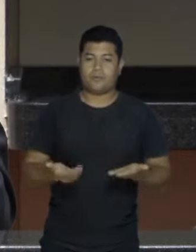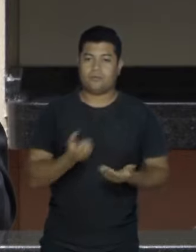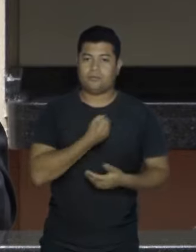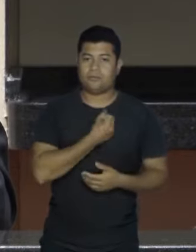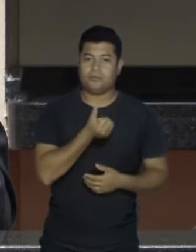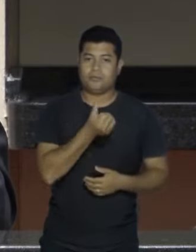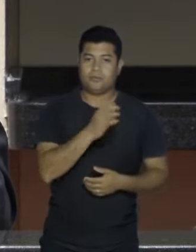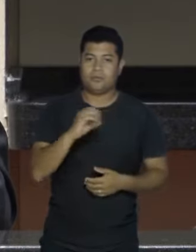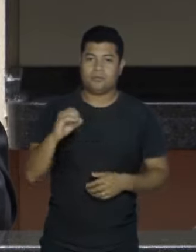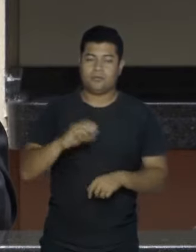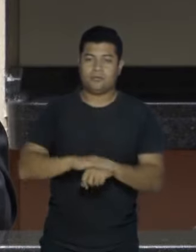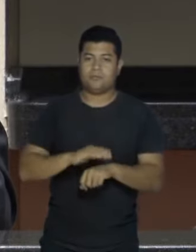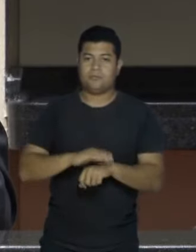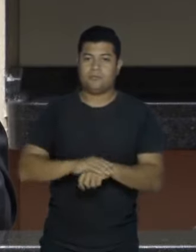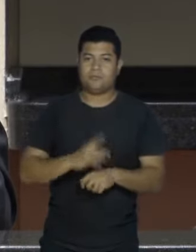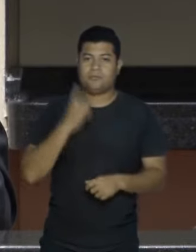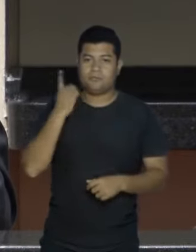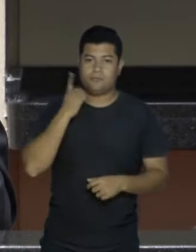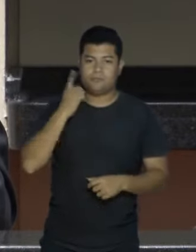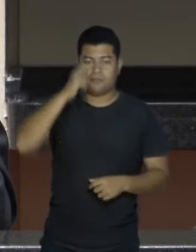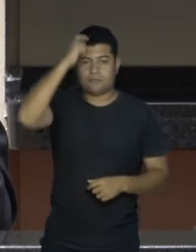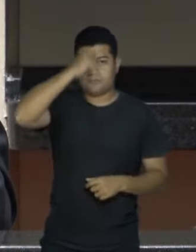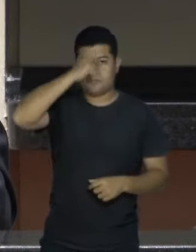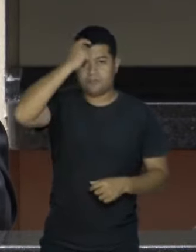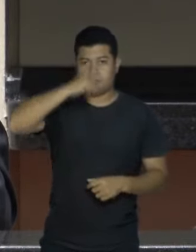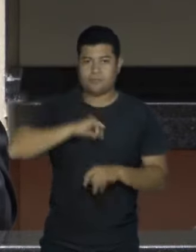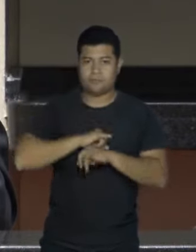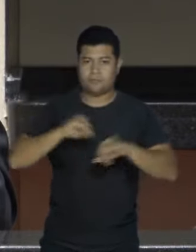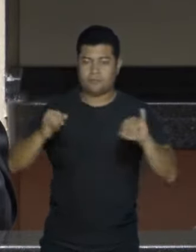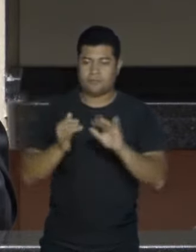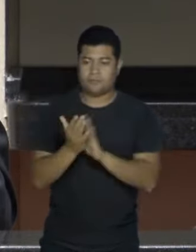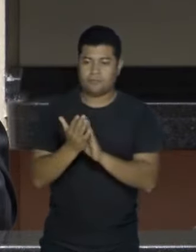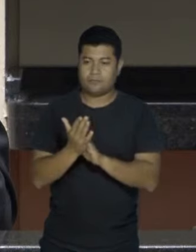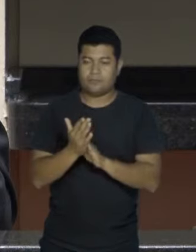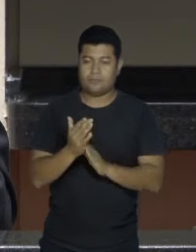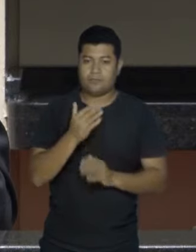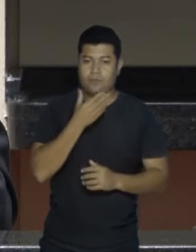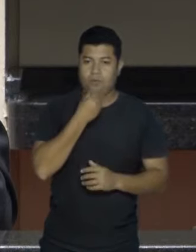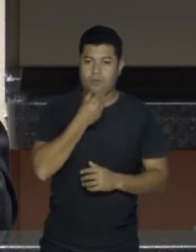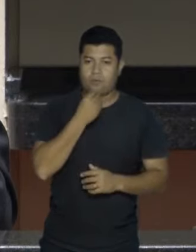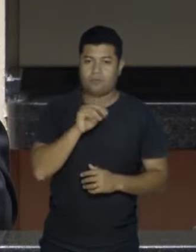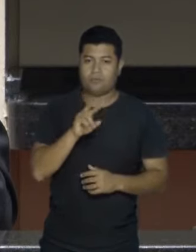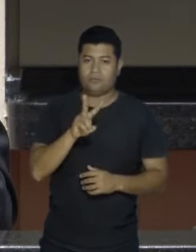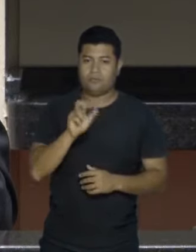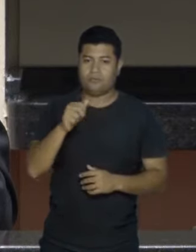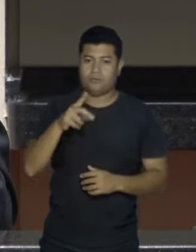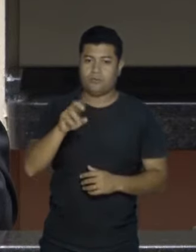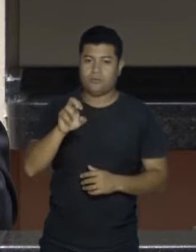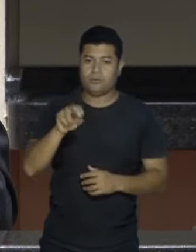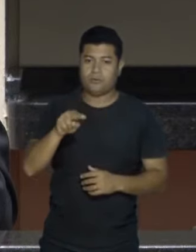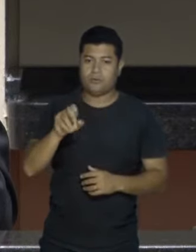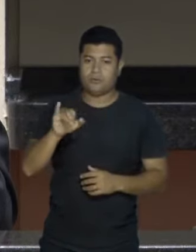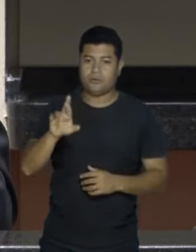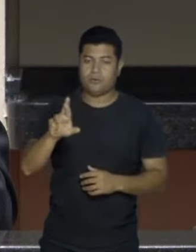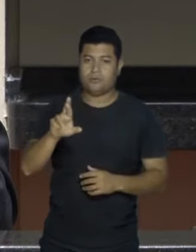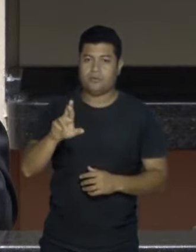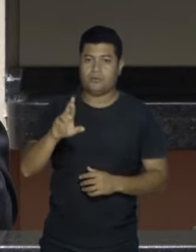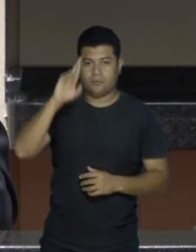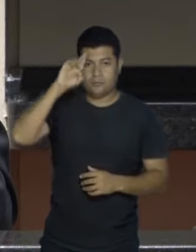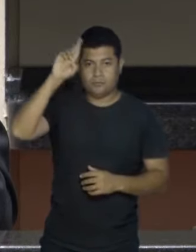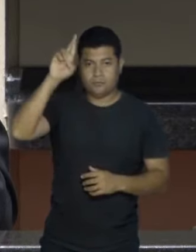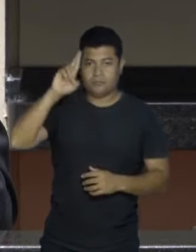2023 autoria Deputado Maurício siscodilac manifestando aplausos ao Senhor vandenis pasqualotto sócio proprietário da empresa